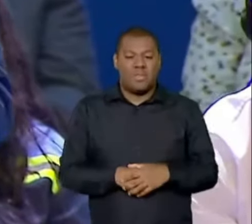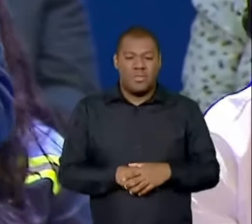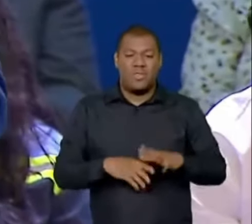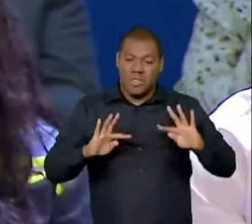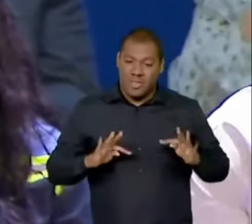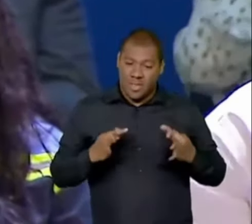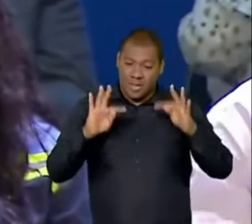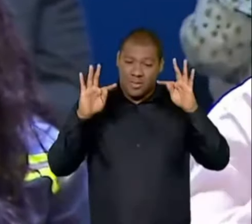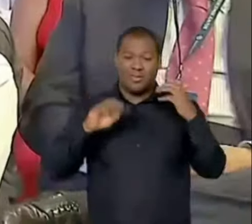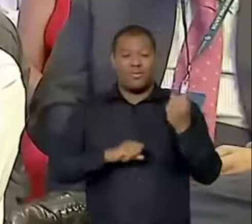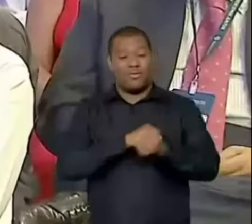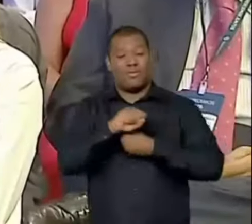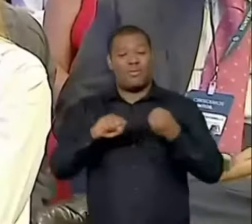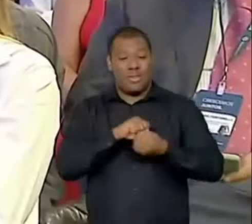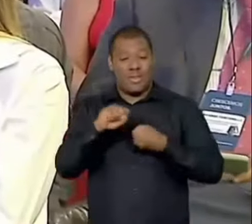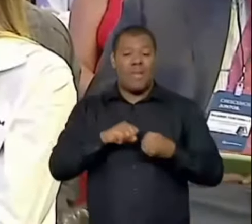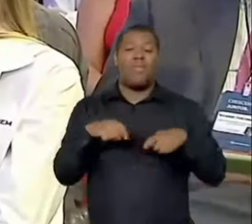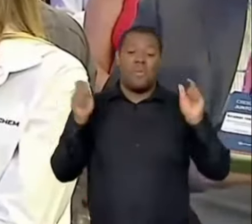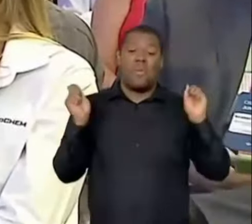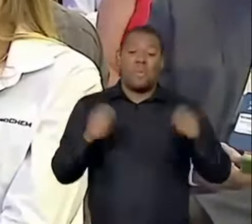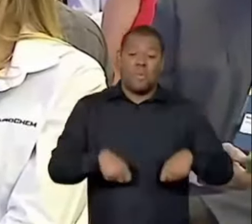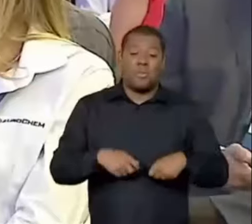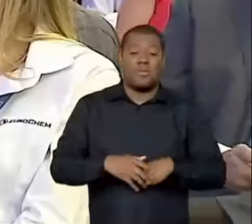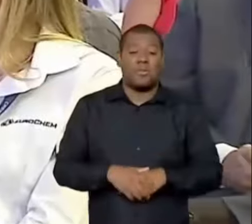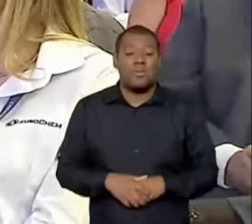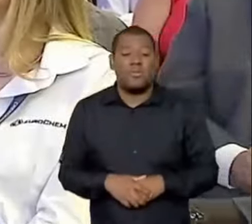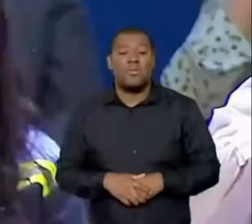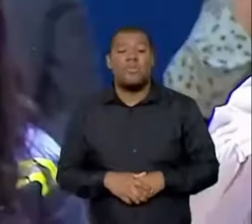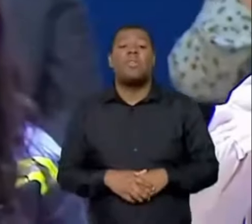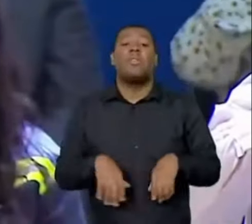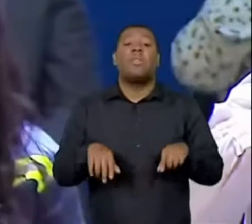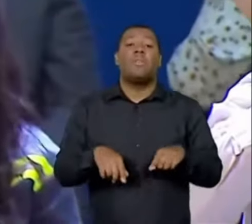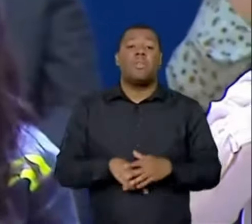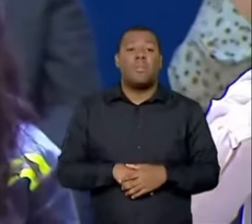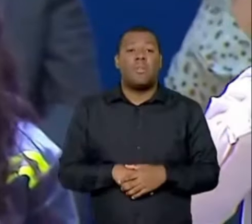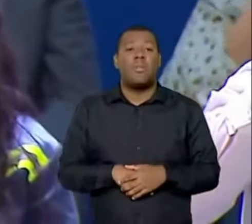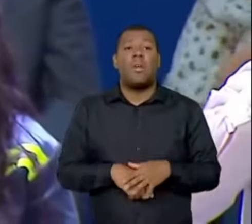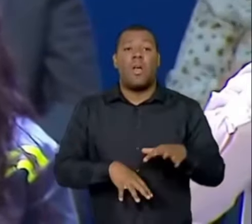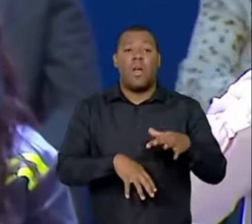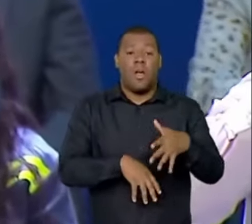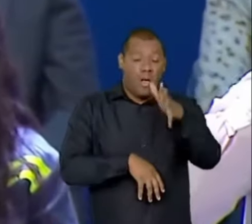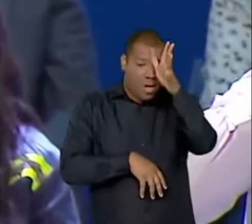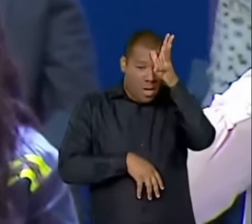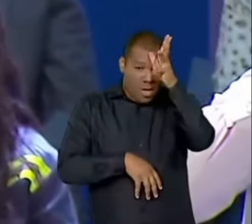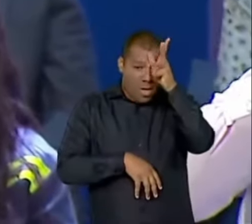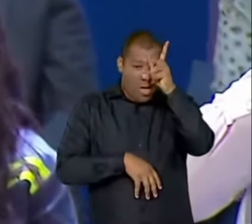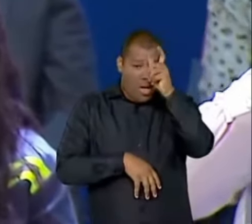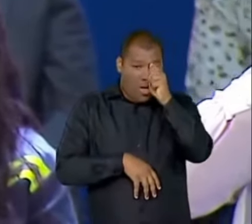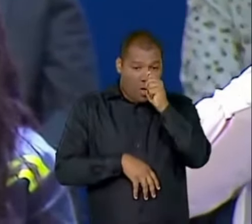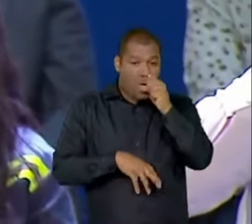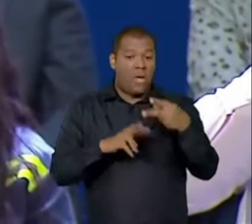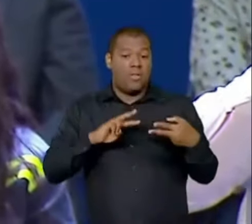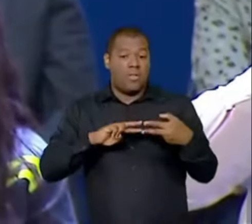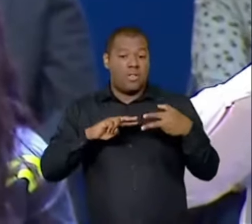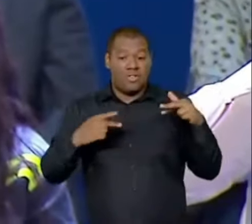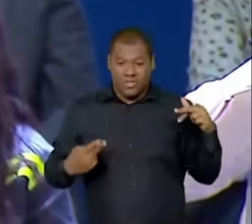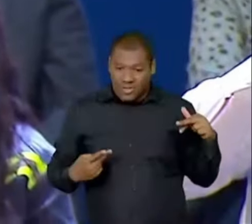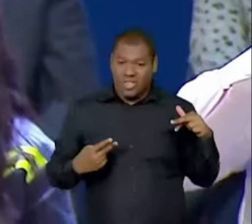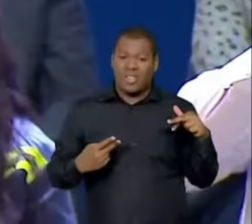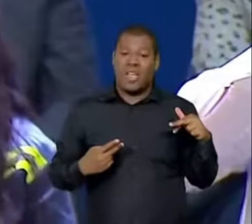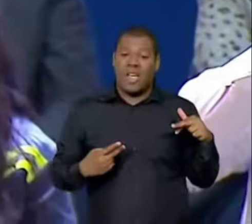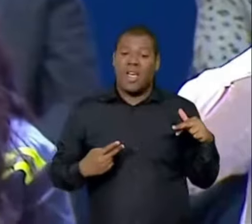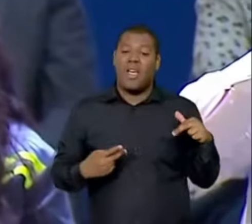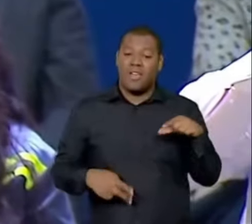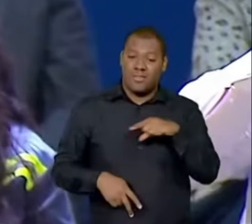tecnologia tem e quanto de genética tem, por exemplo, no frango, num boi que é morto, num